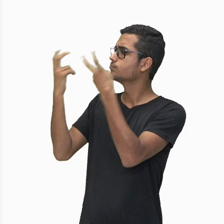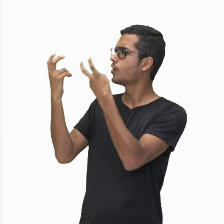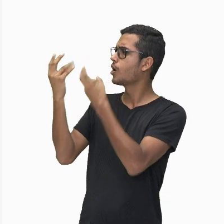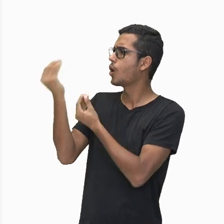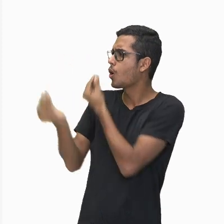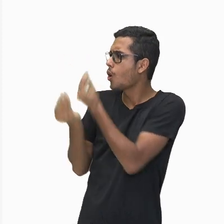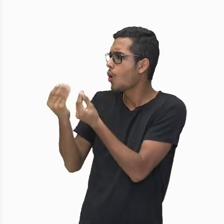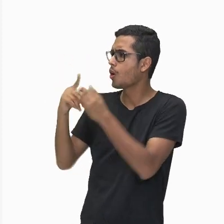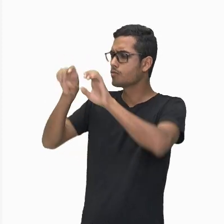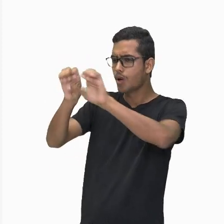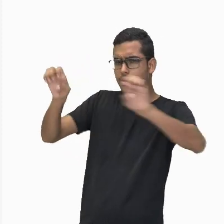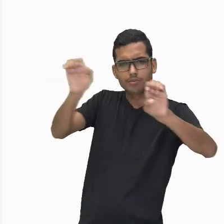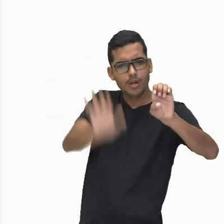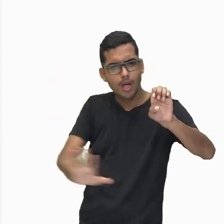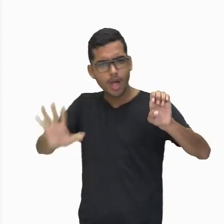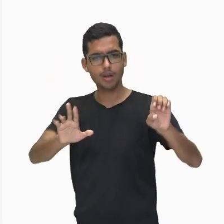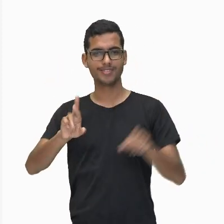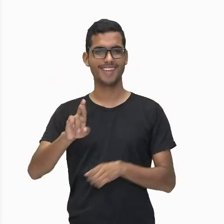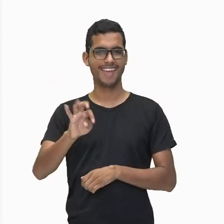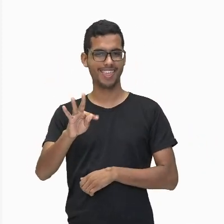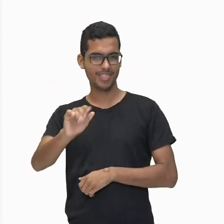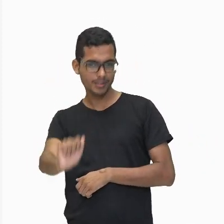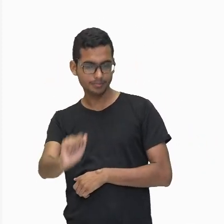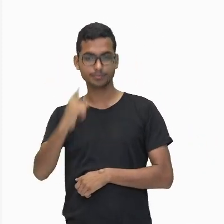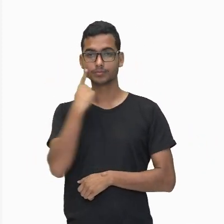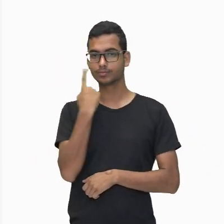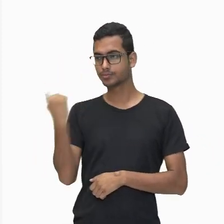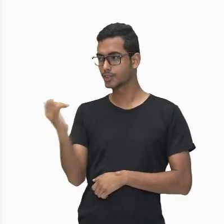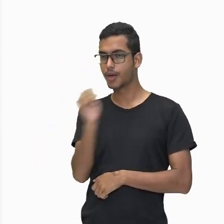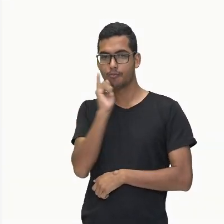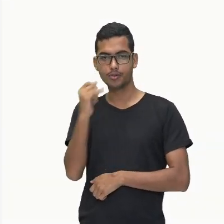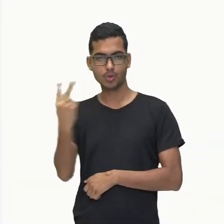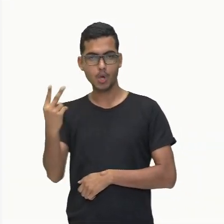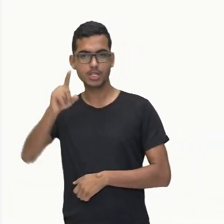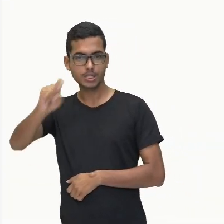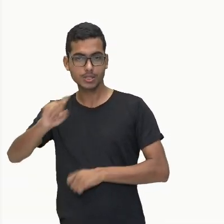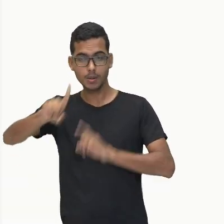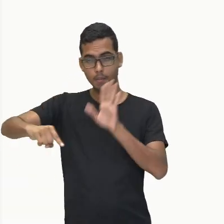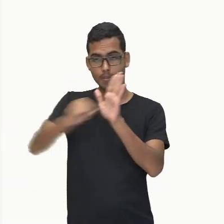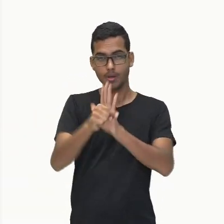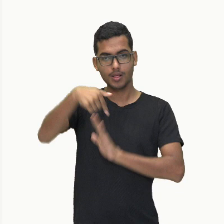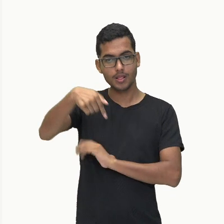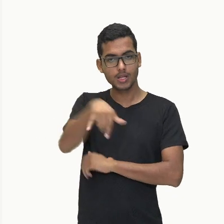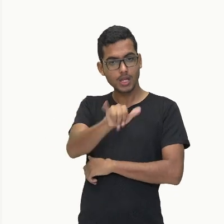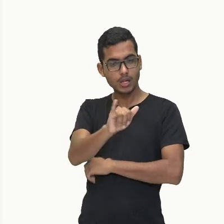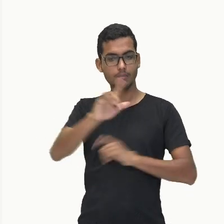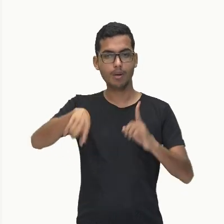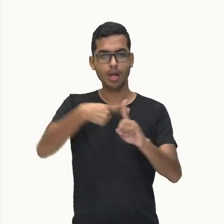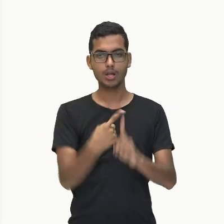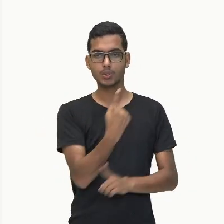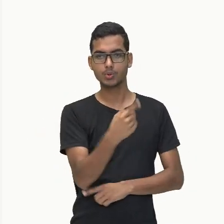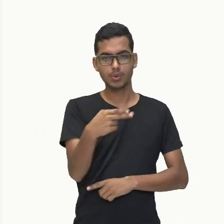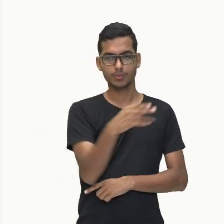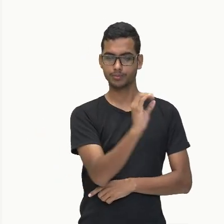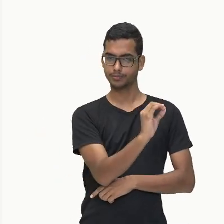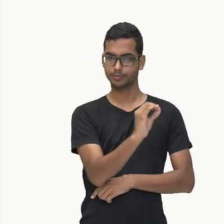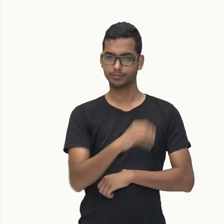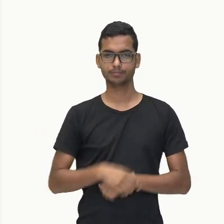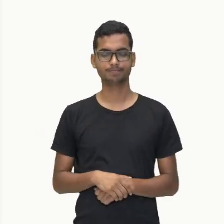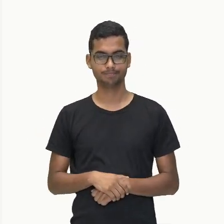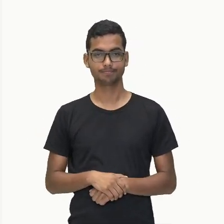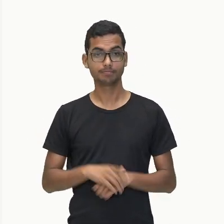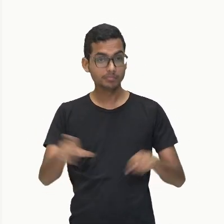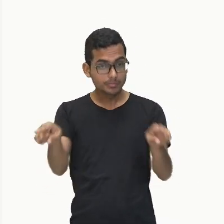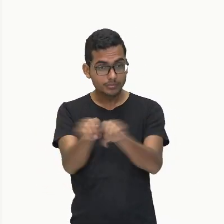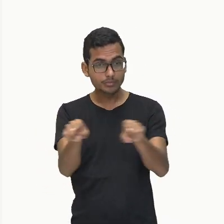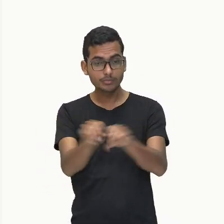reta, né? Nesse exemplo aí, 2x menos 7y mais 1 igual a 0. A gente ainda